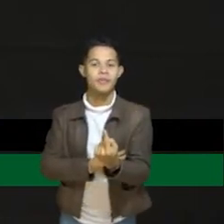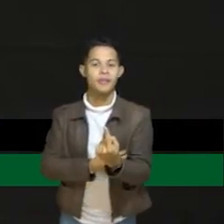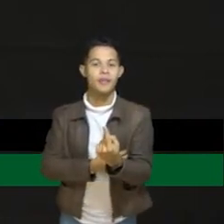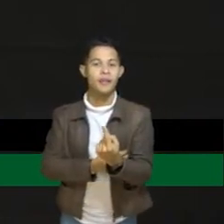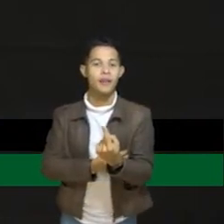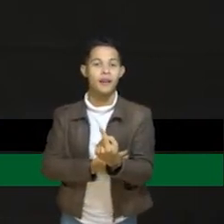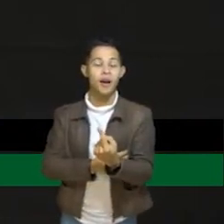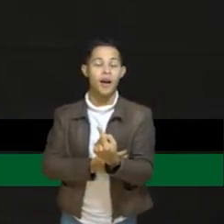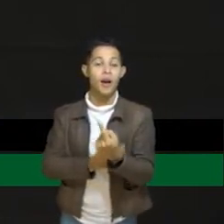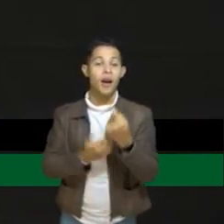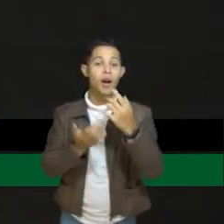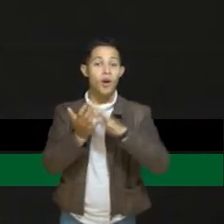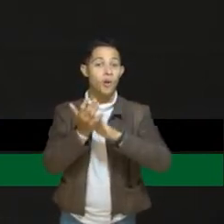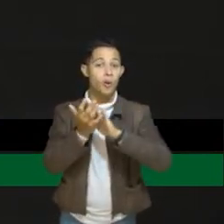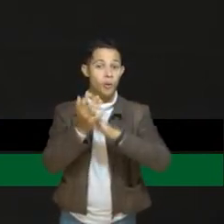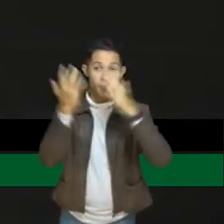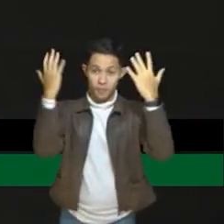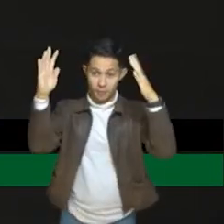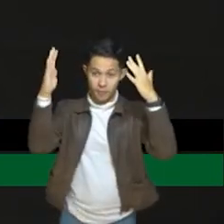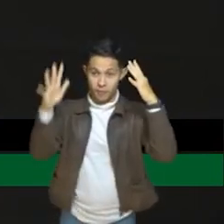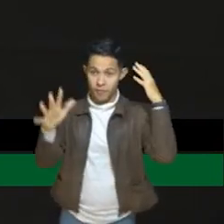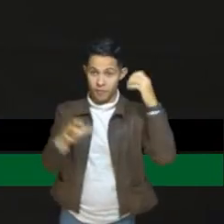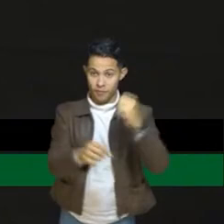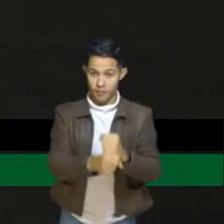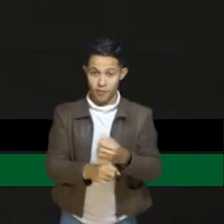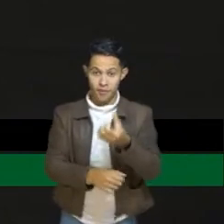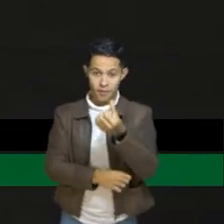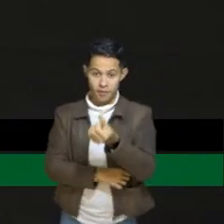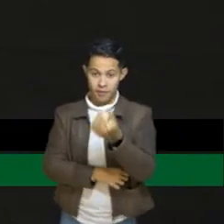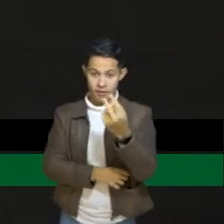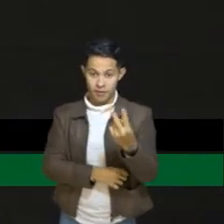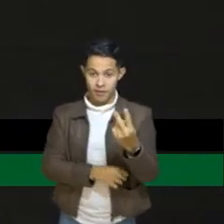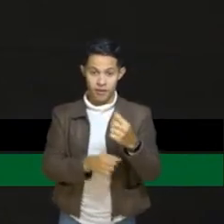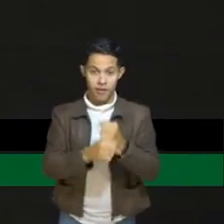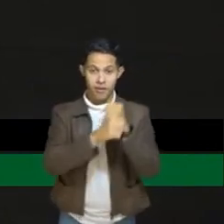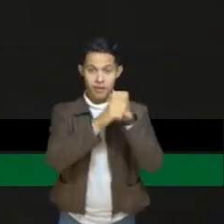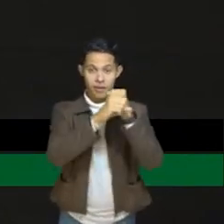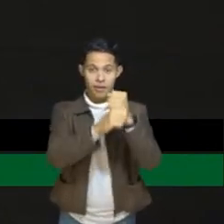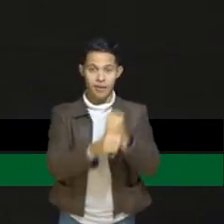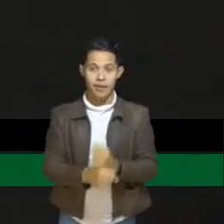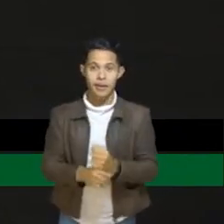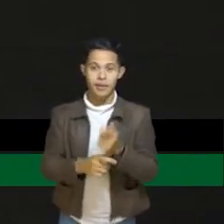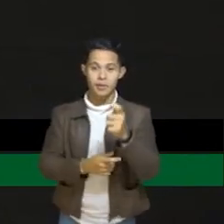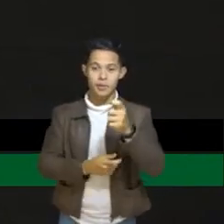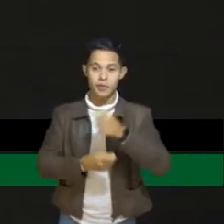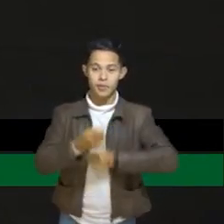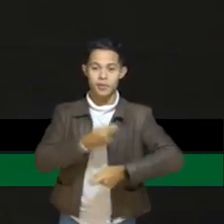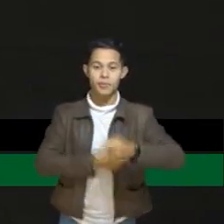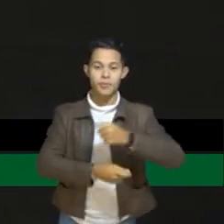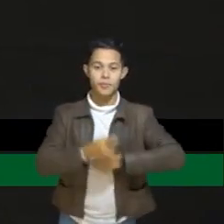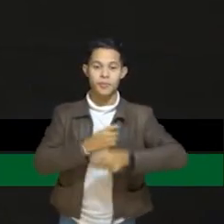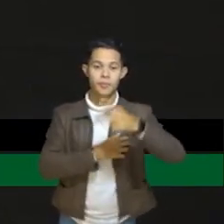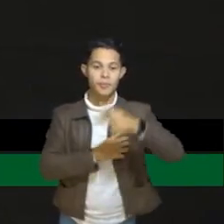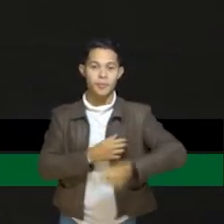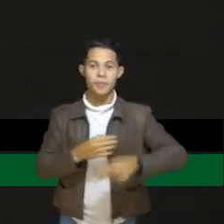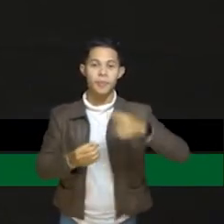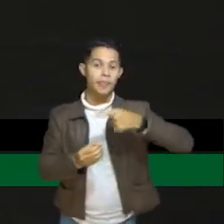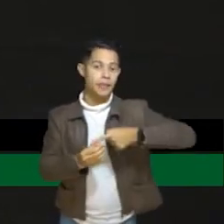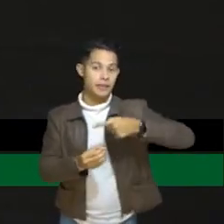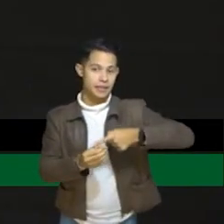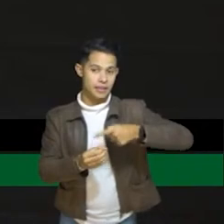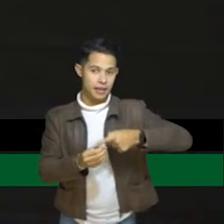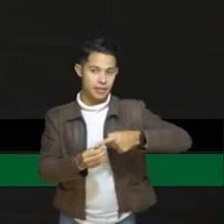grande comemoração dos 62 anos de emancipação político-administrativa da nossa cidade. Cidade esta que o